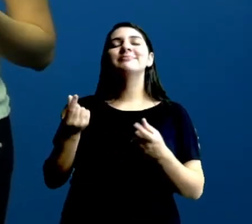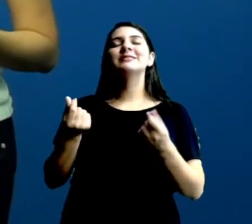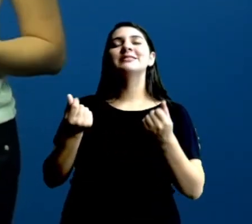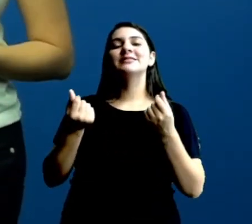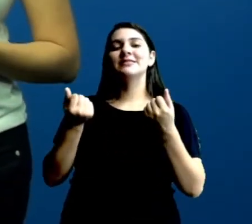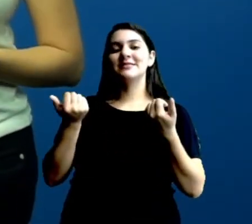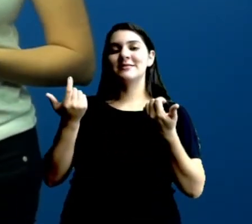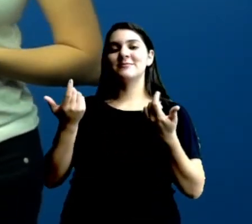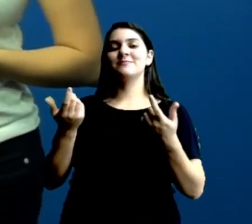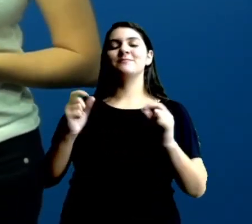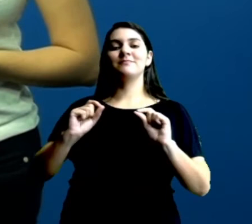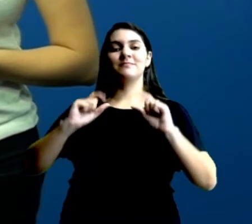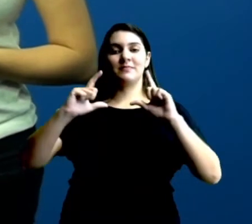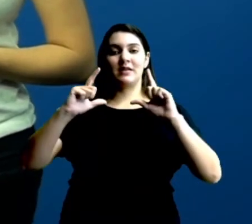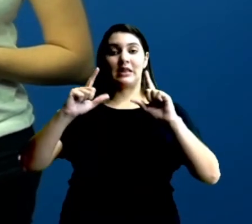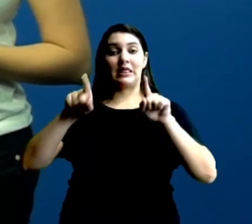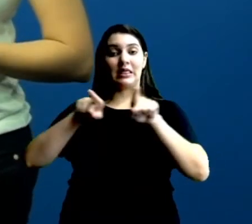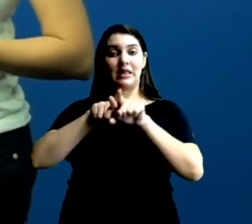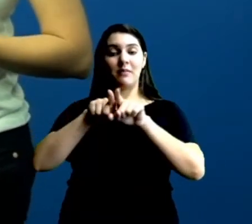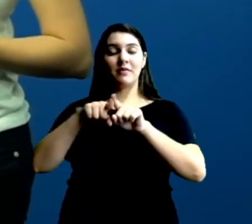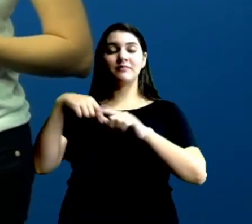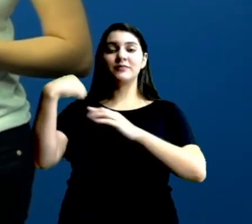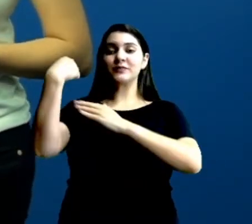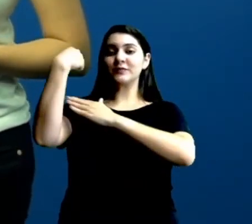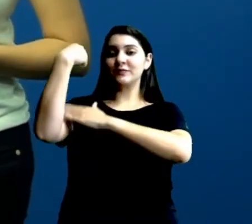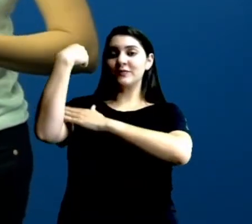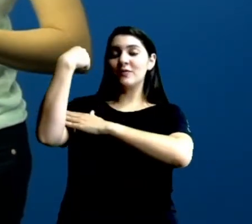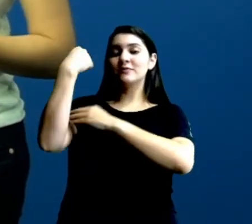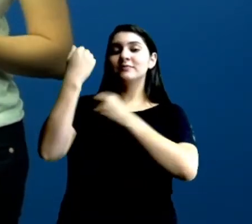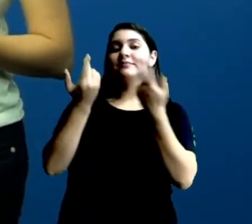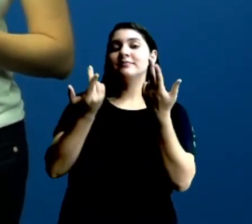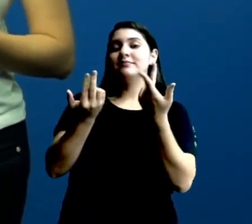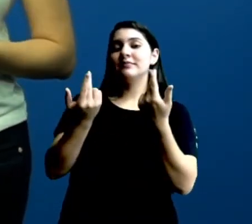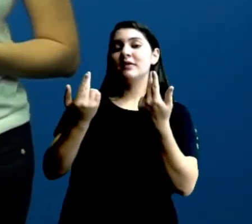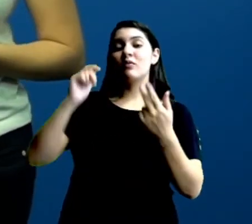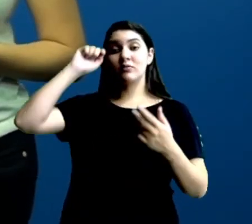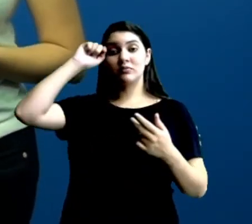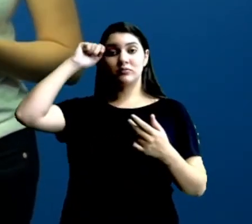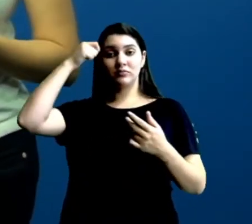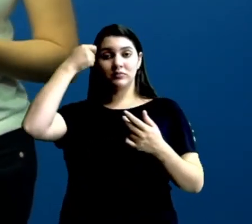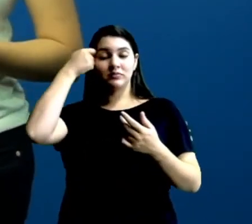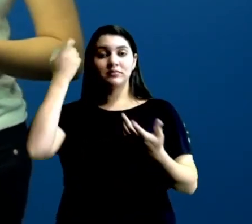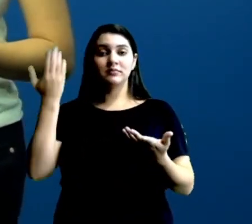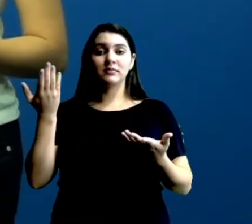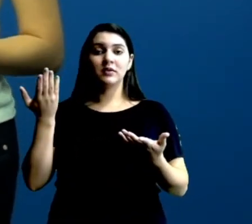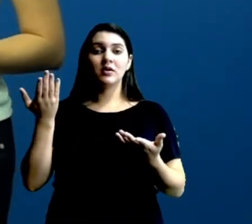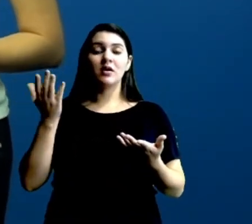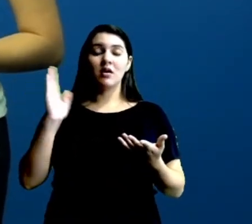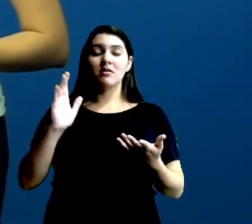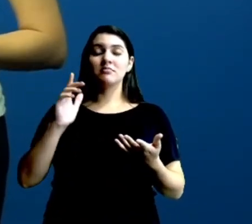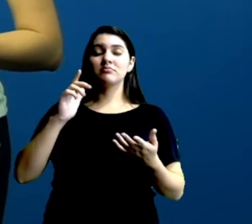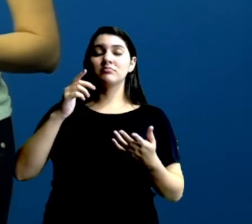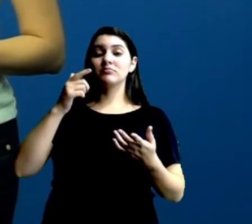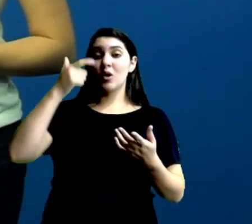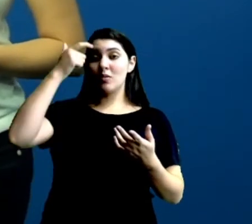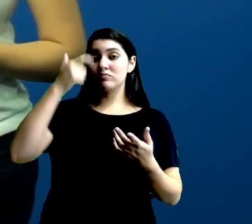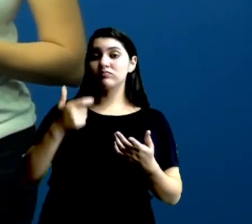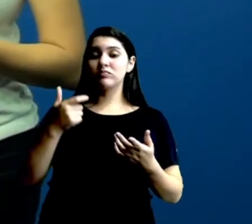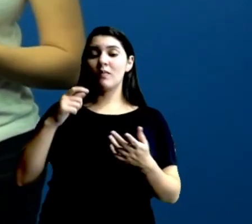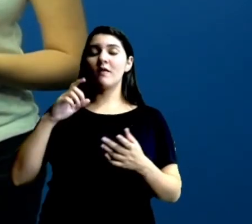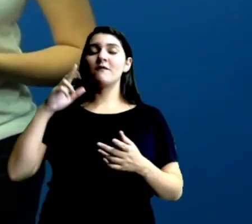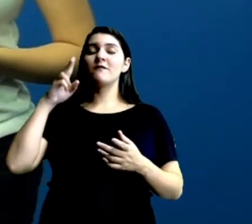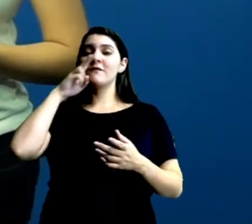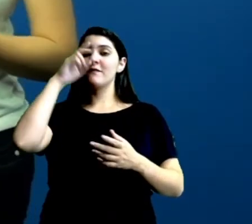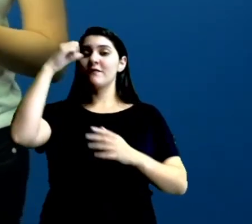lucro, e também que fosse forte, né? Que, como os negros, o negro por si, ele é uma raça forte que